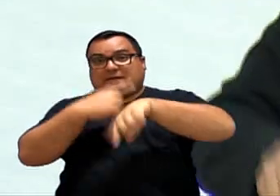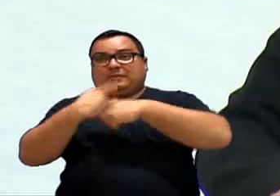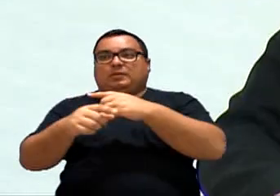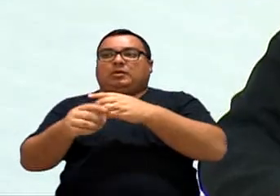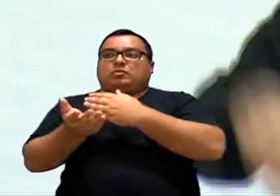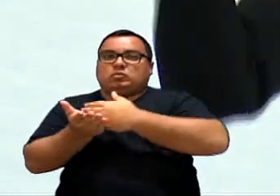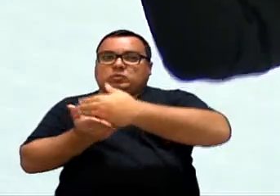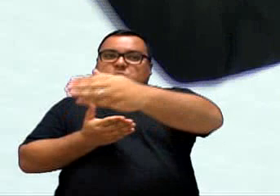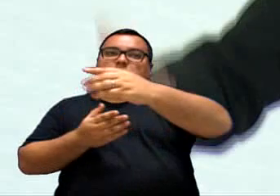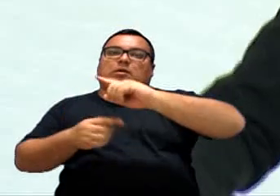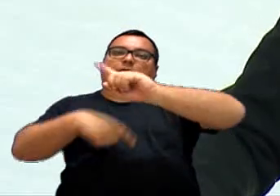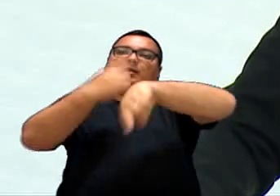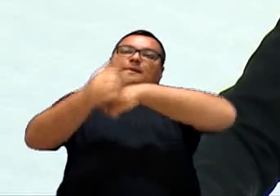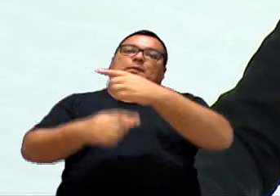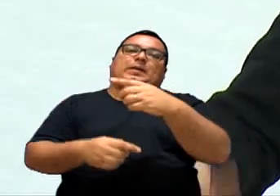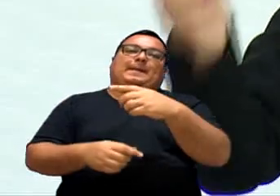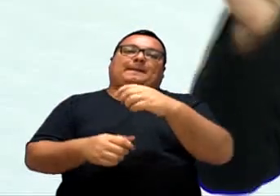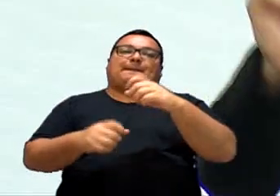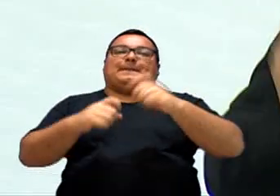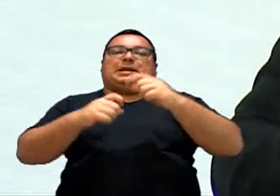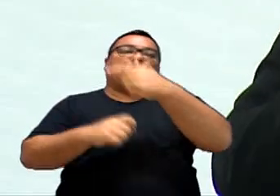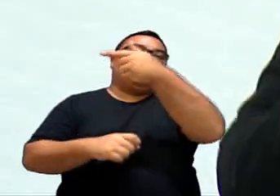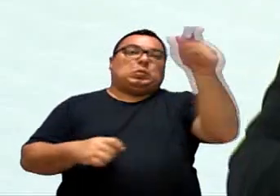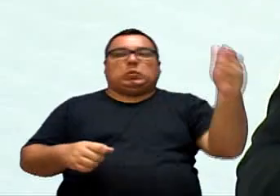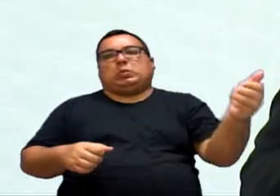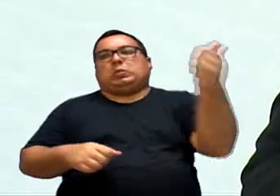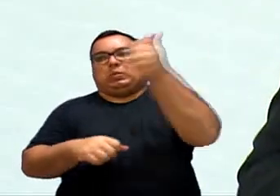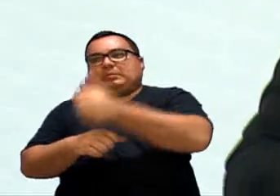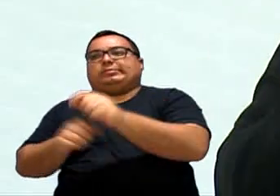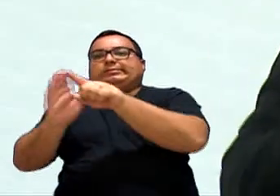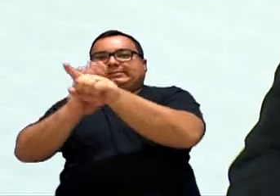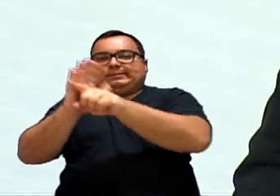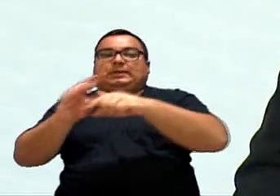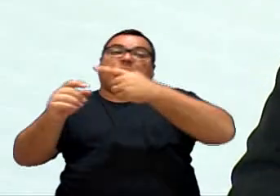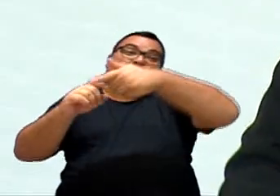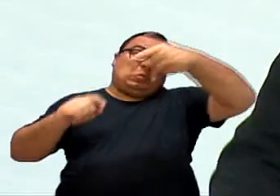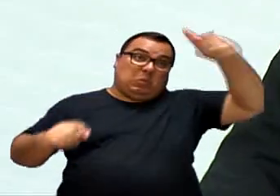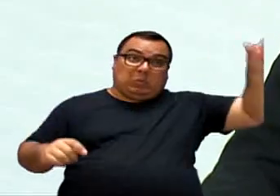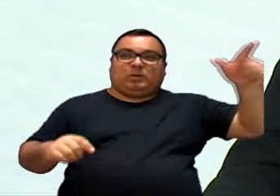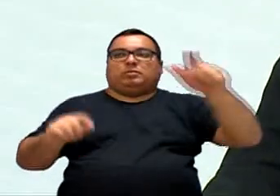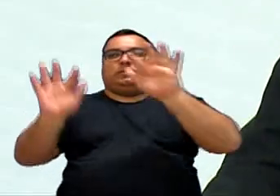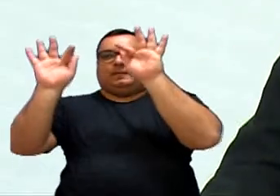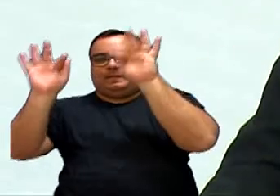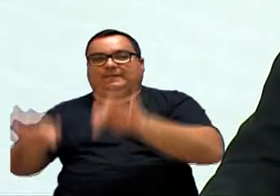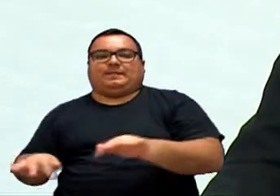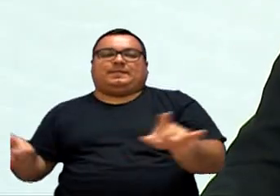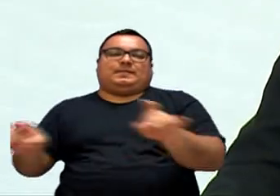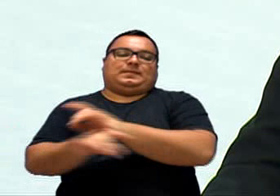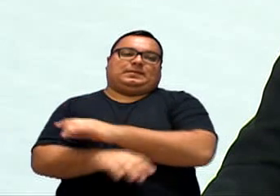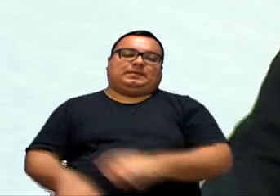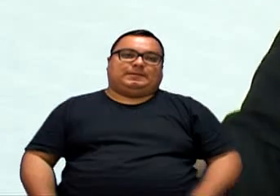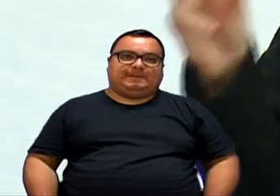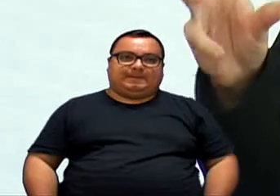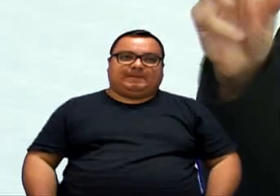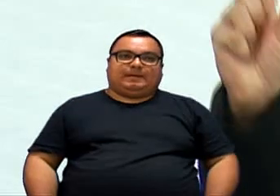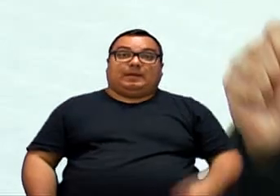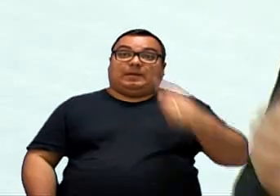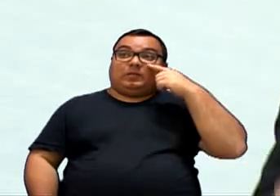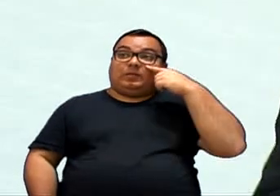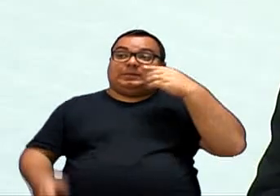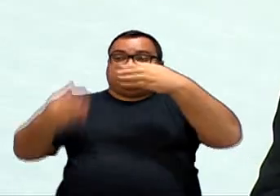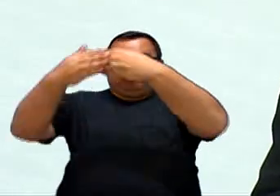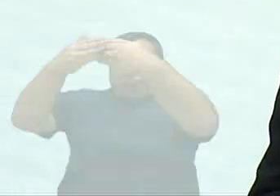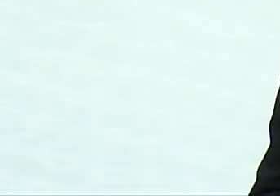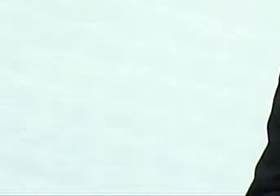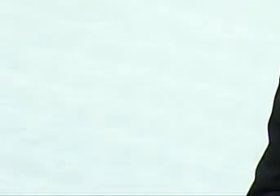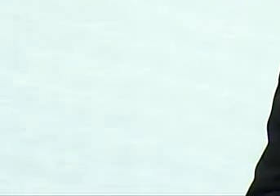médico, continua e outro para finalizar. Ou seja, ele não conhece o histórico por completo da paciente. Essa é a nossa